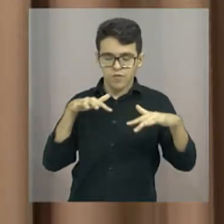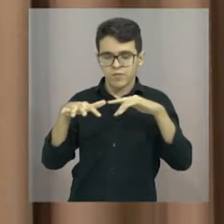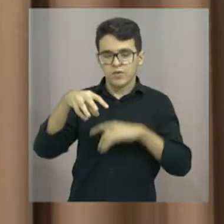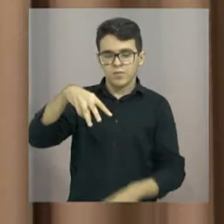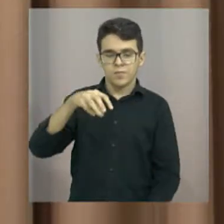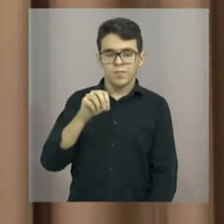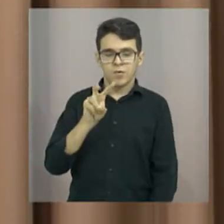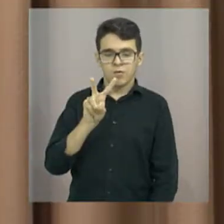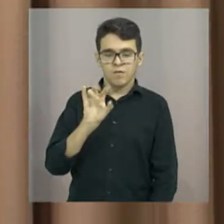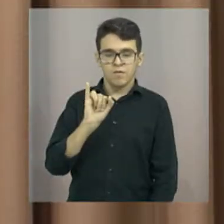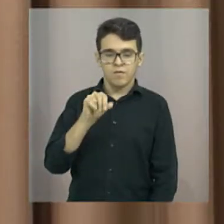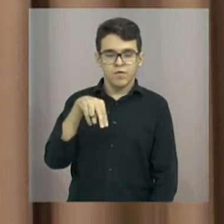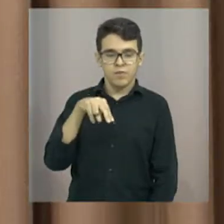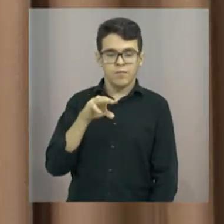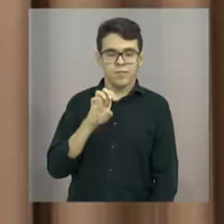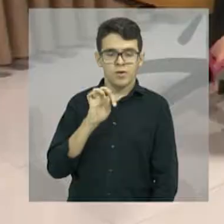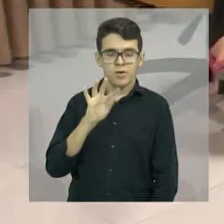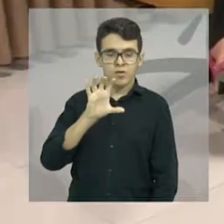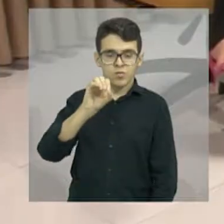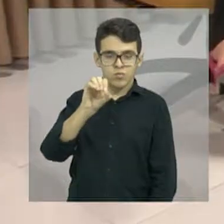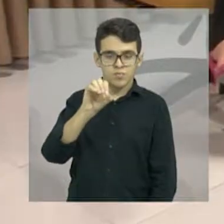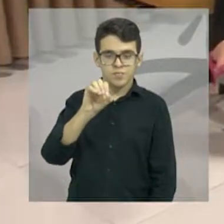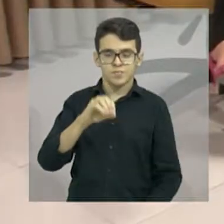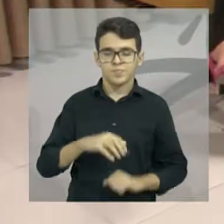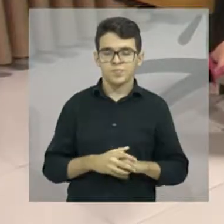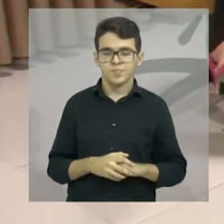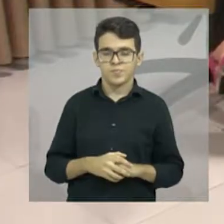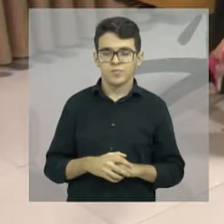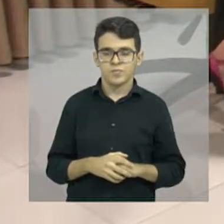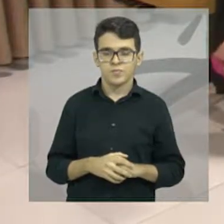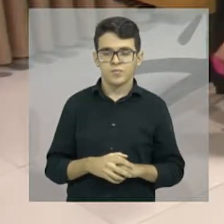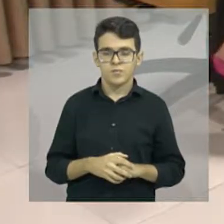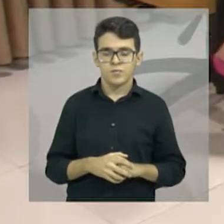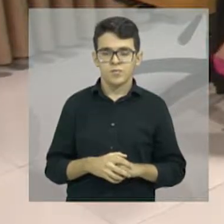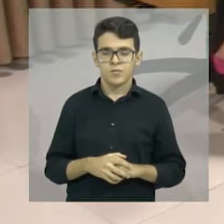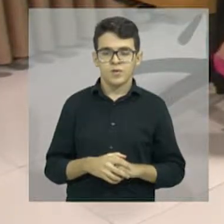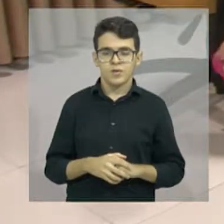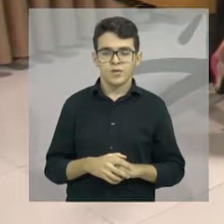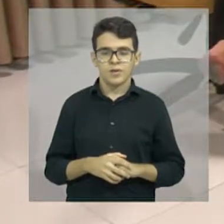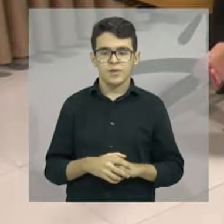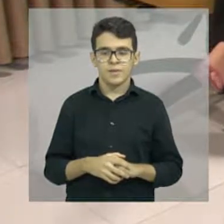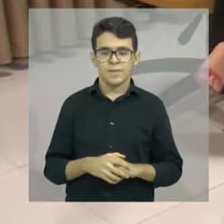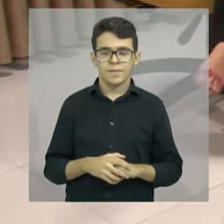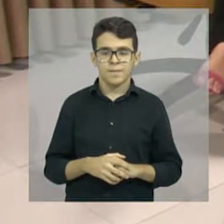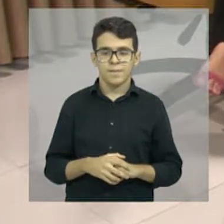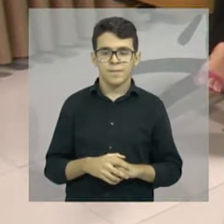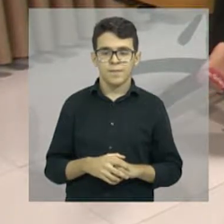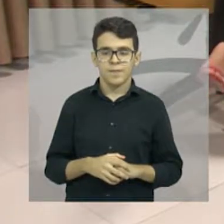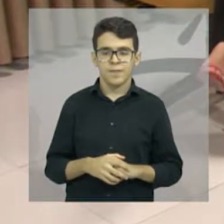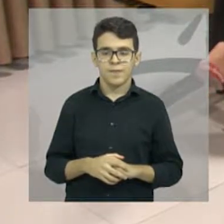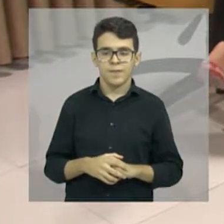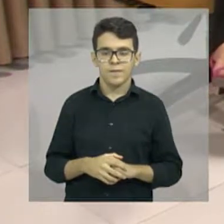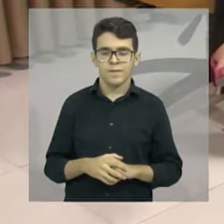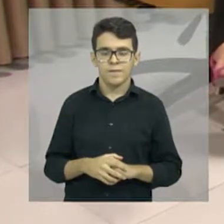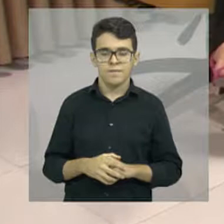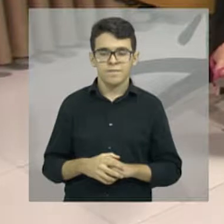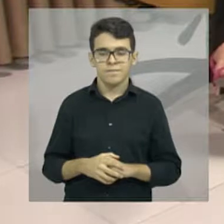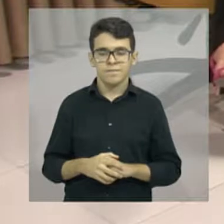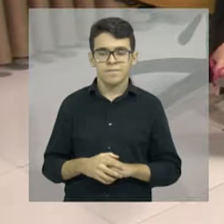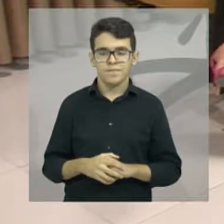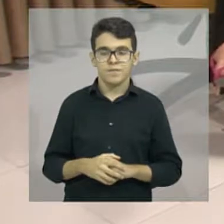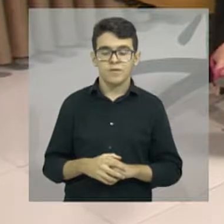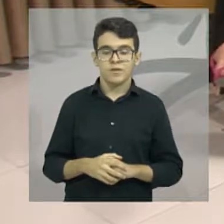vereador falou, exato, né? Aquela então, pessoa que está ali você estável. Tem que fazer ela se movimentar. Não é só movimentar as articulações e tal, mas de uma forma